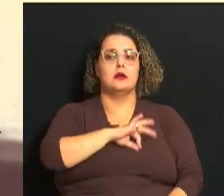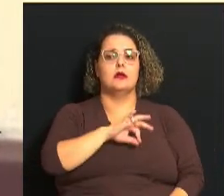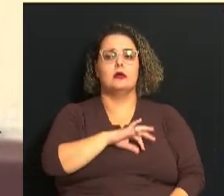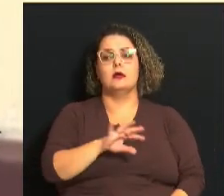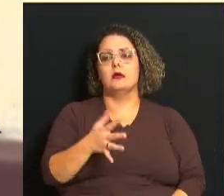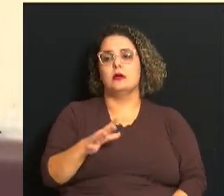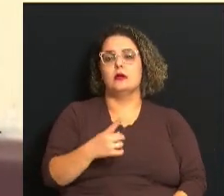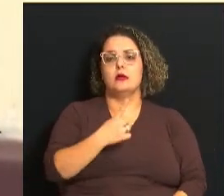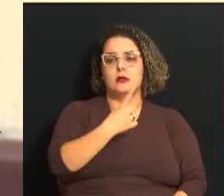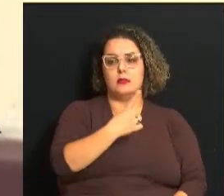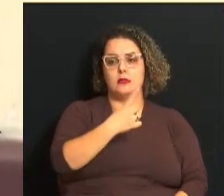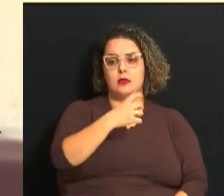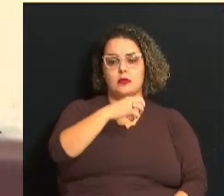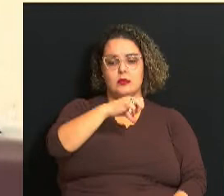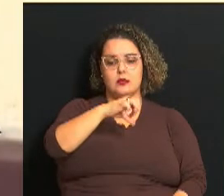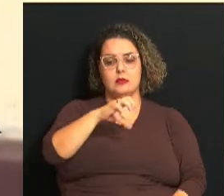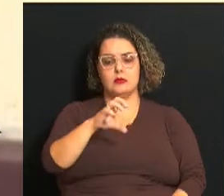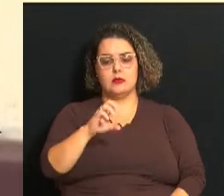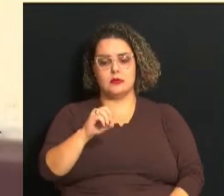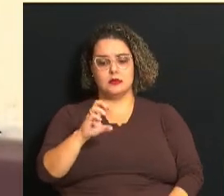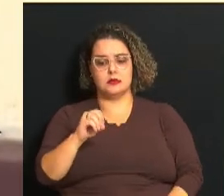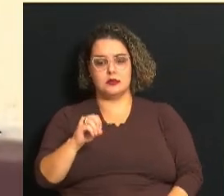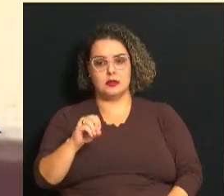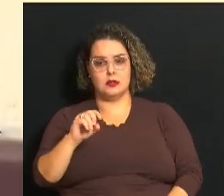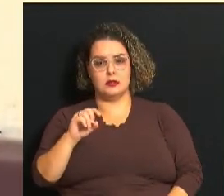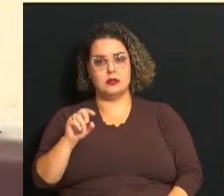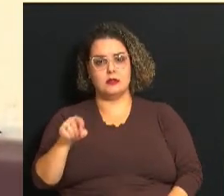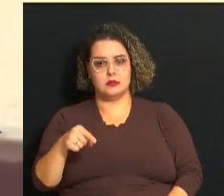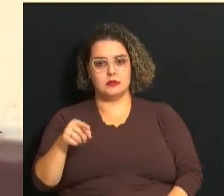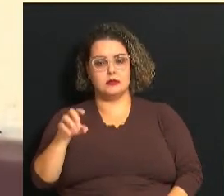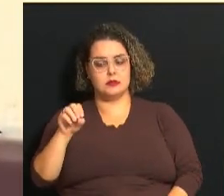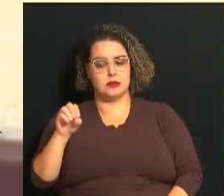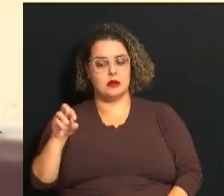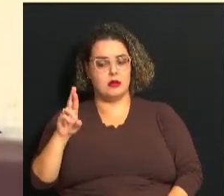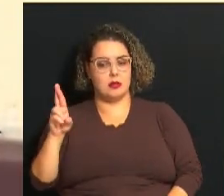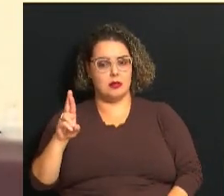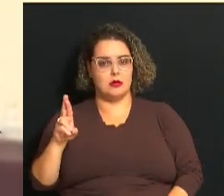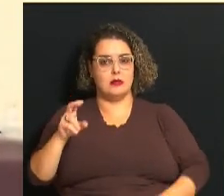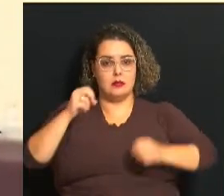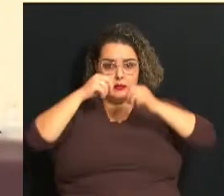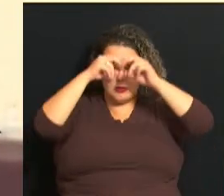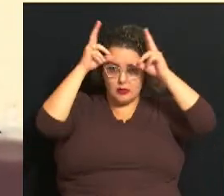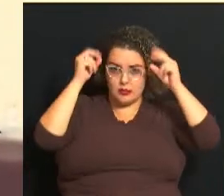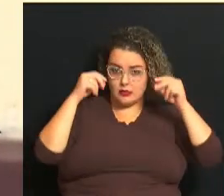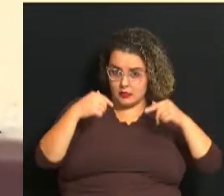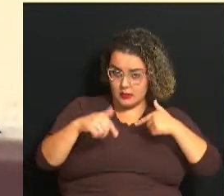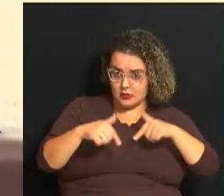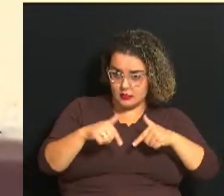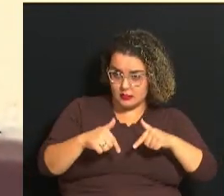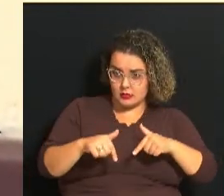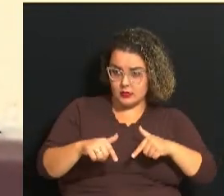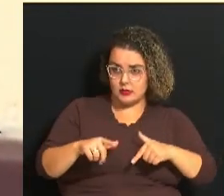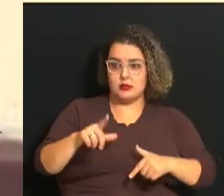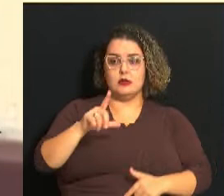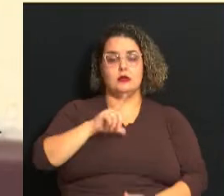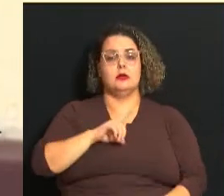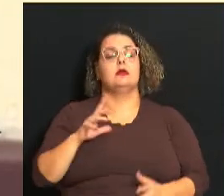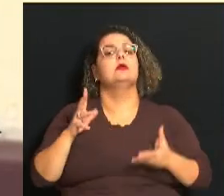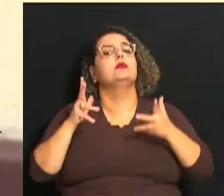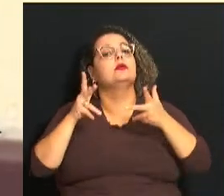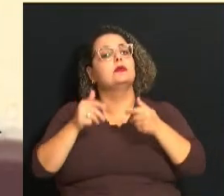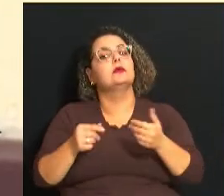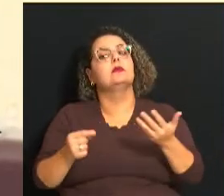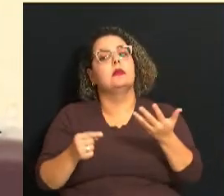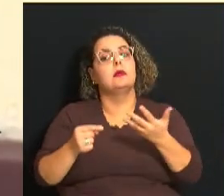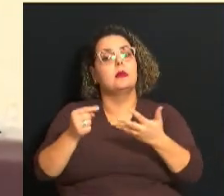ventando de 1910 para um enfermeiro trabalhar tem também toda a questão